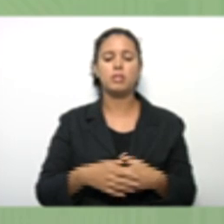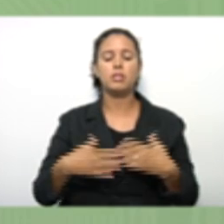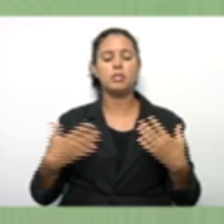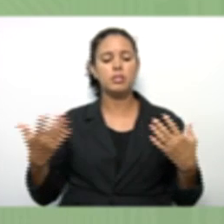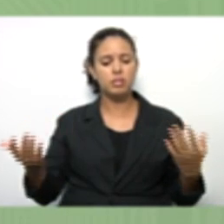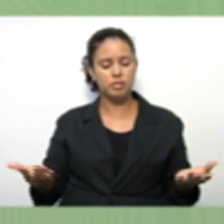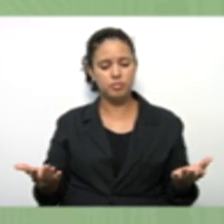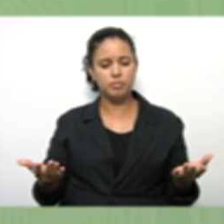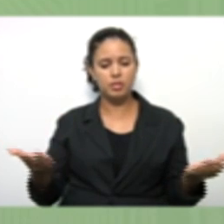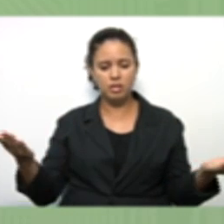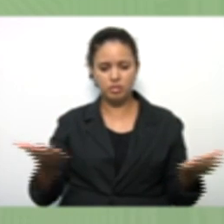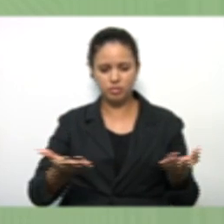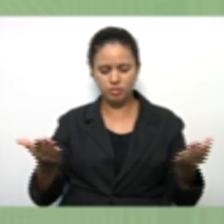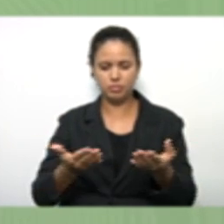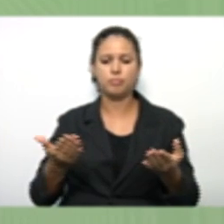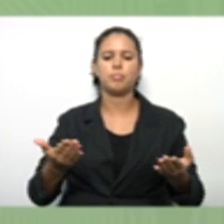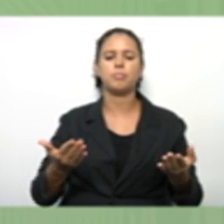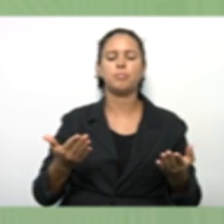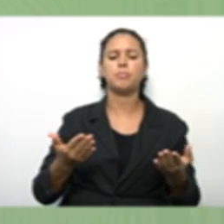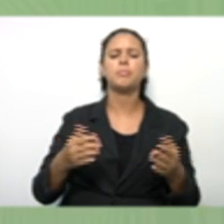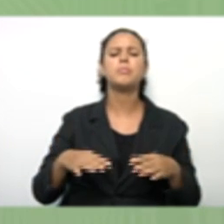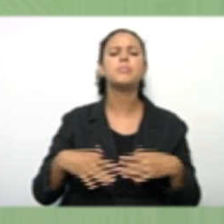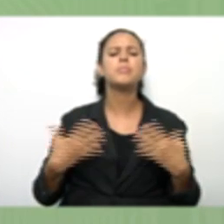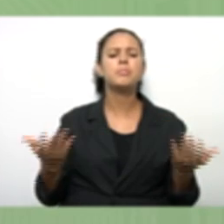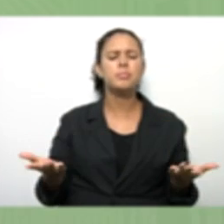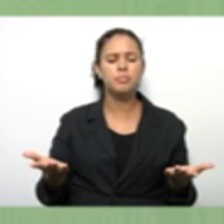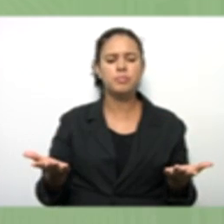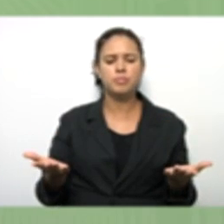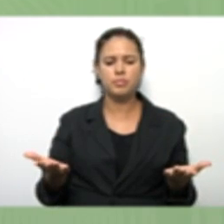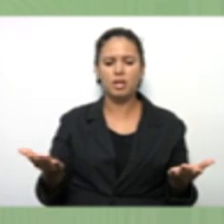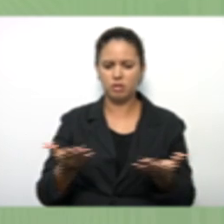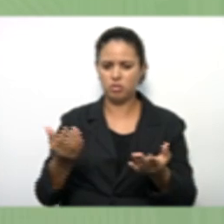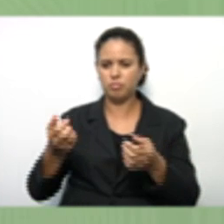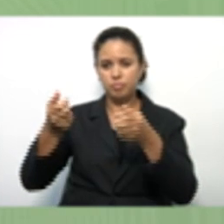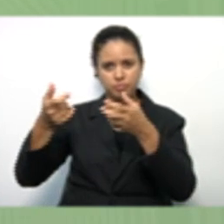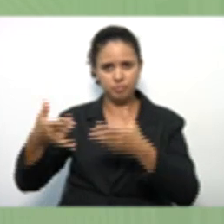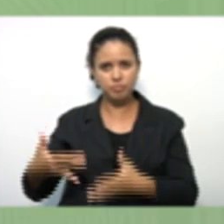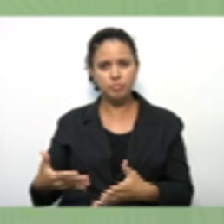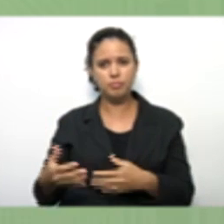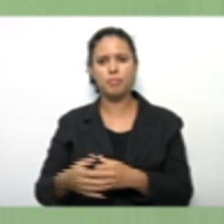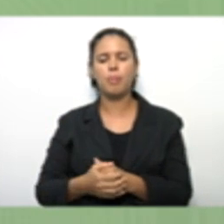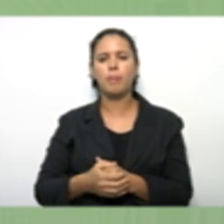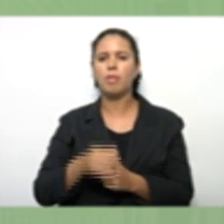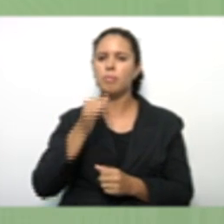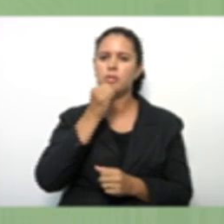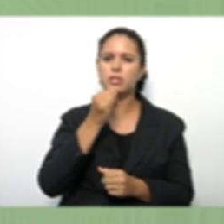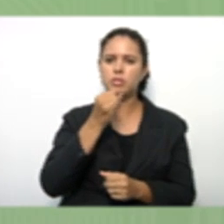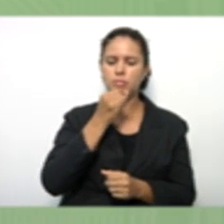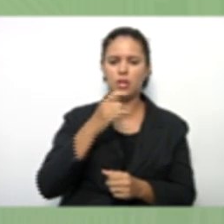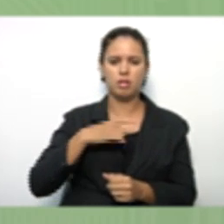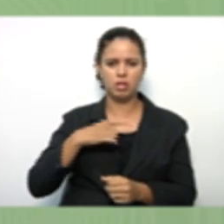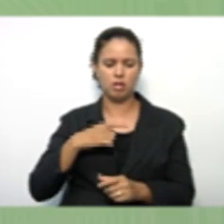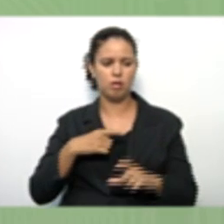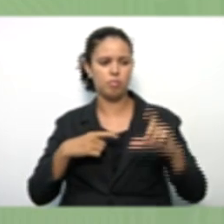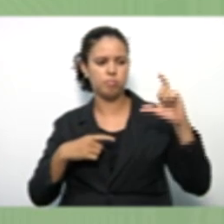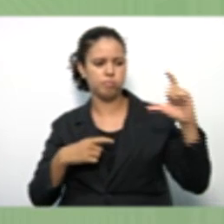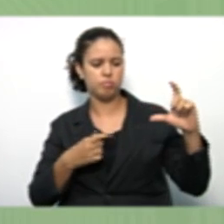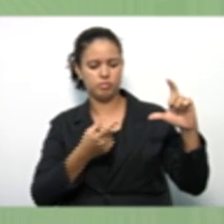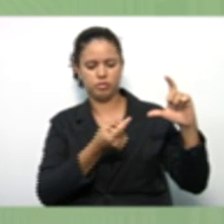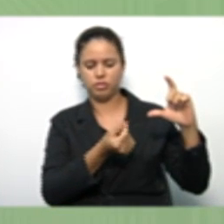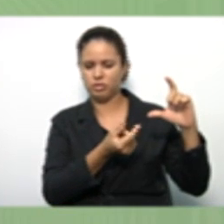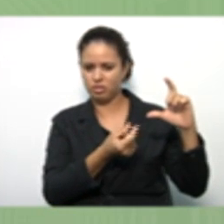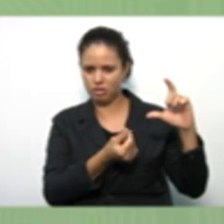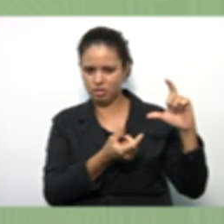nesse caso, o que acontece, professor Eloy? Vamos lá. Deixa eu mostrar aqui. Se temos mais dinheiro do que devemos, portanto,